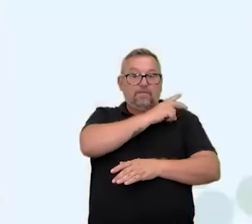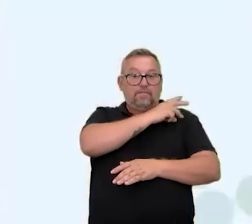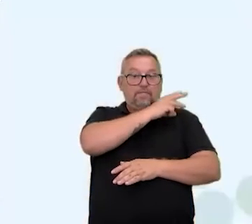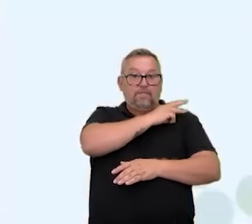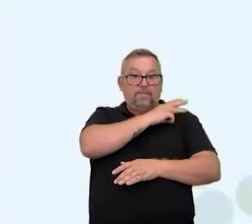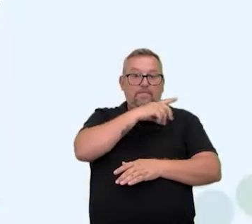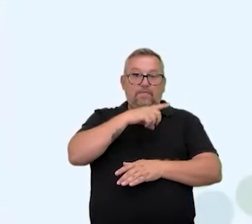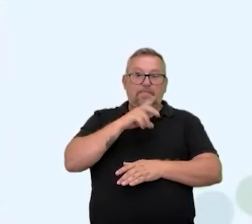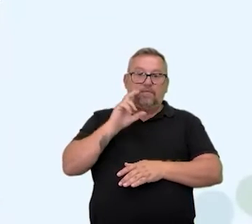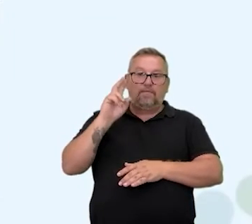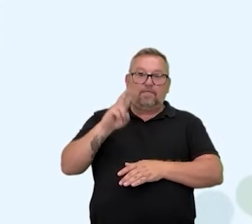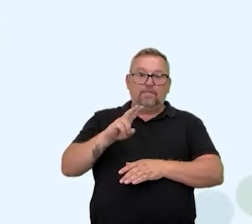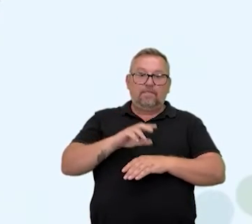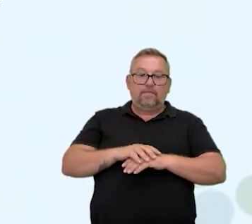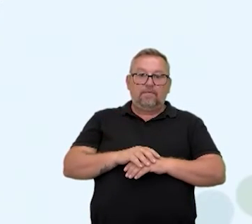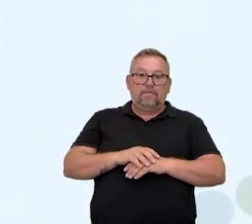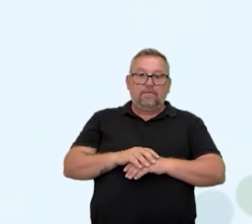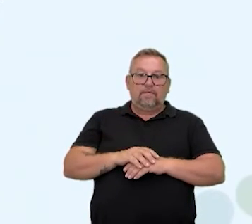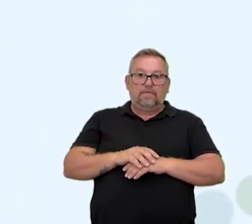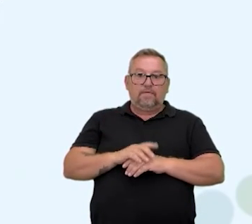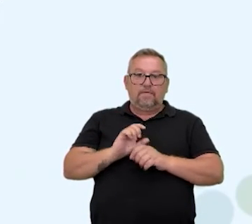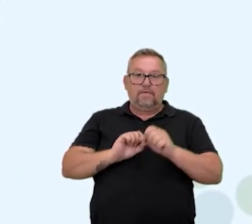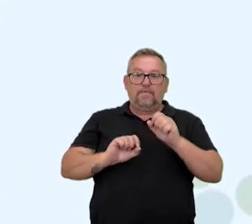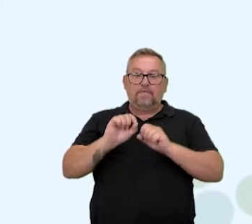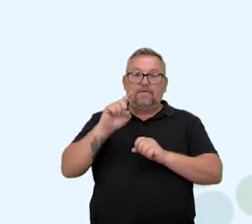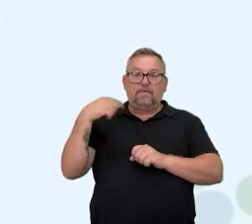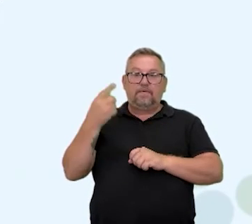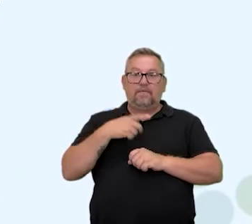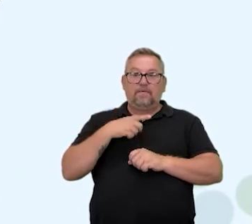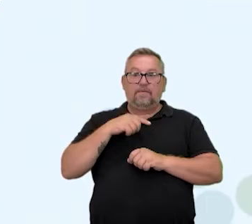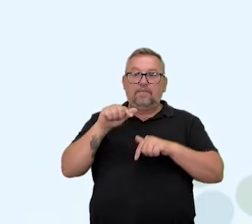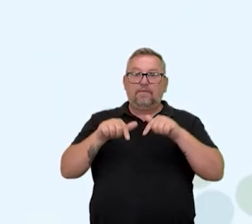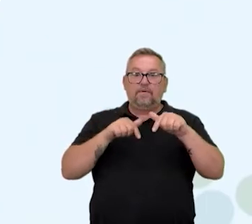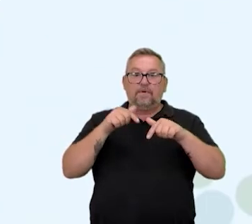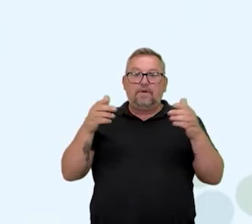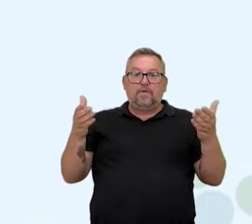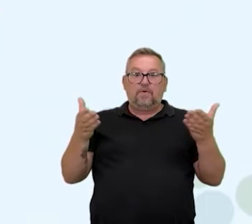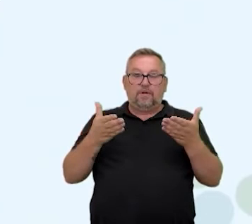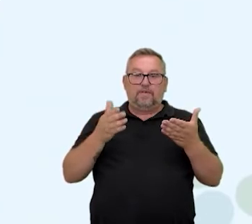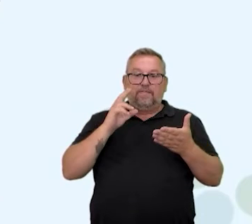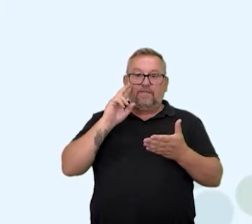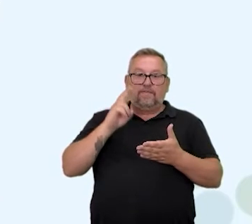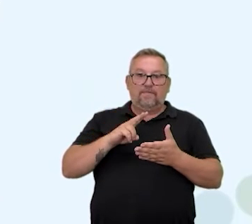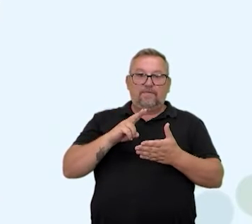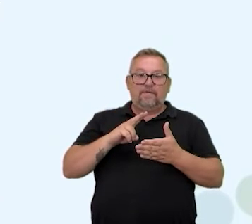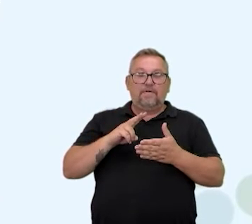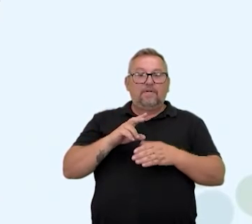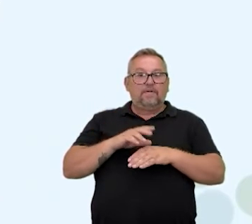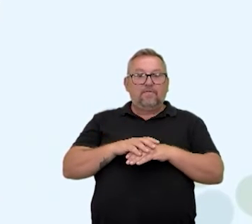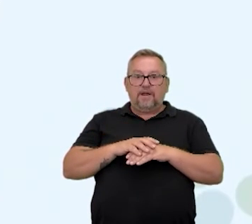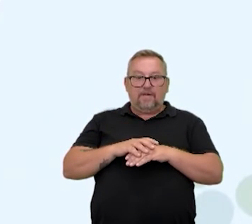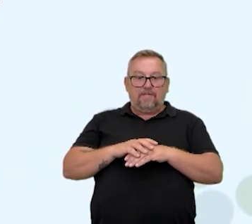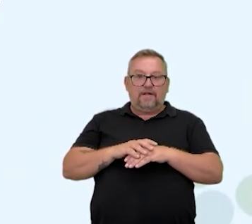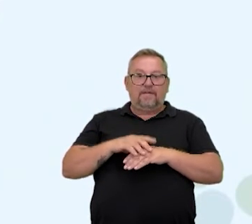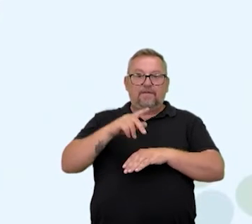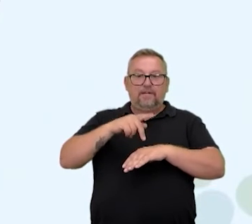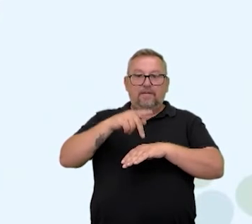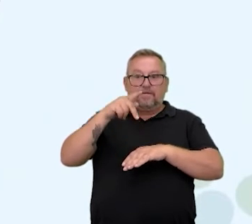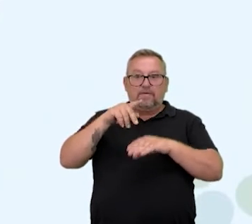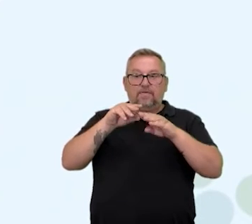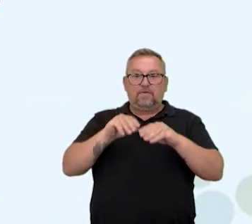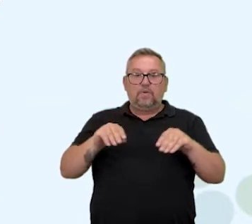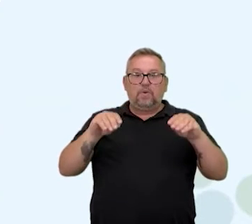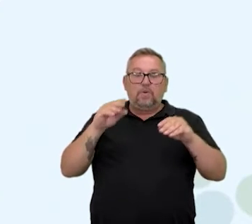entrar aí na tela que a gente vai ver aí qual o componente que nós vamos estar vendo agora. Das rochas ao solo, entenda